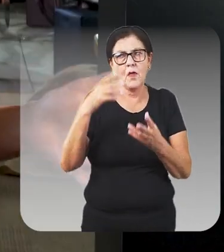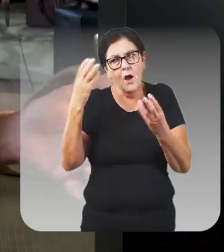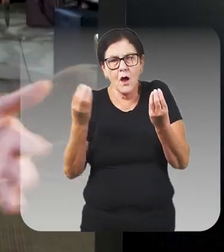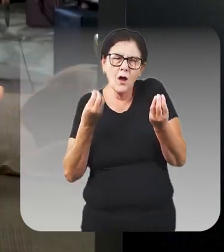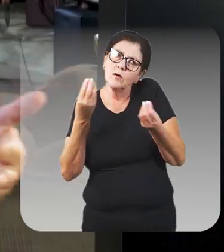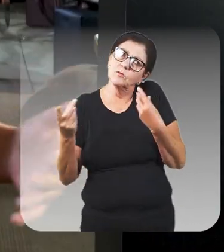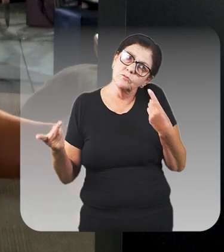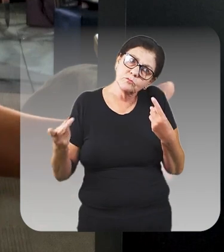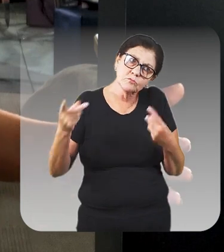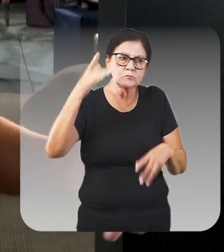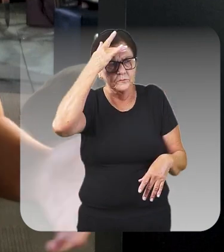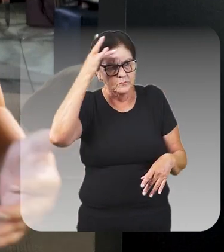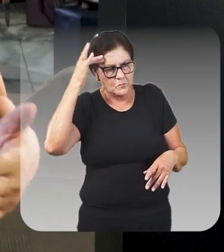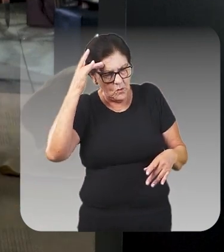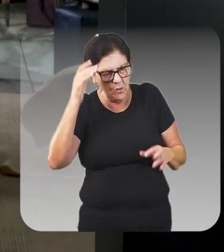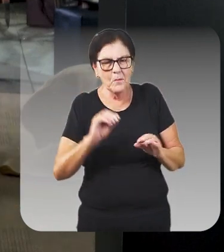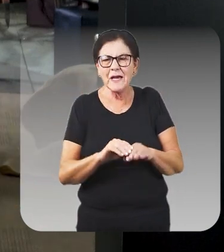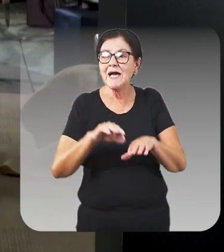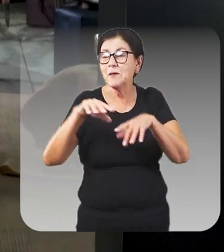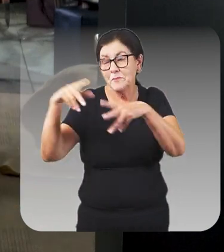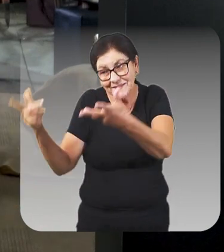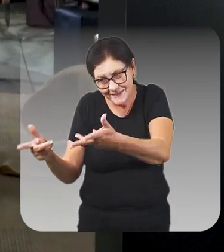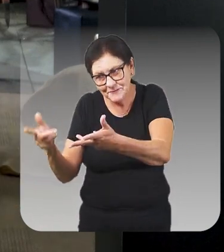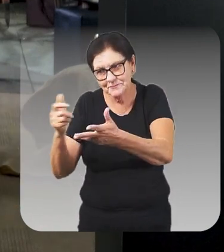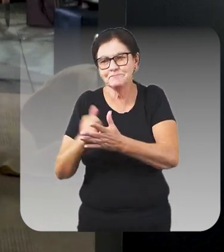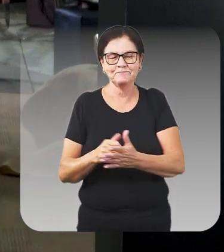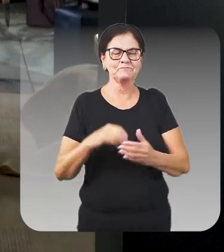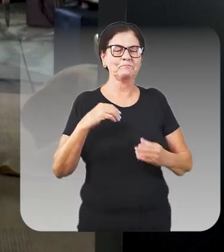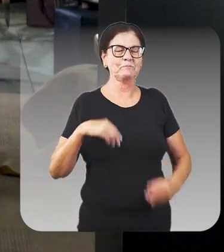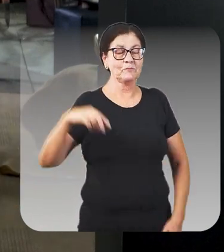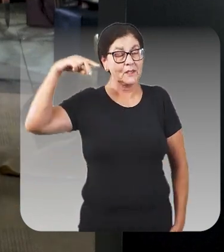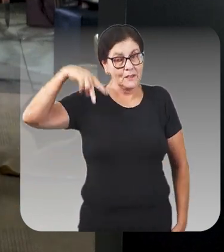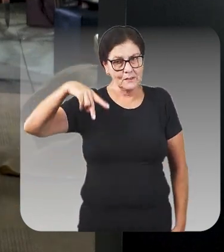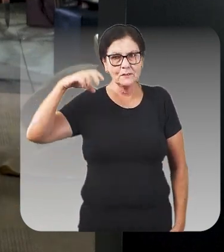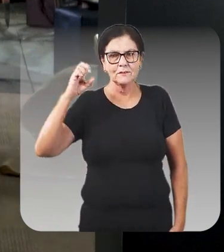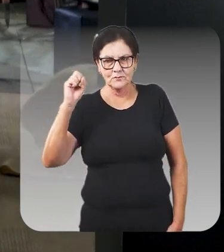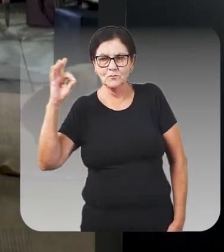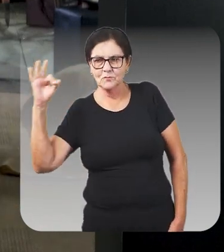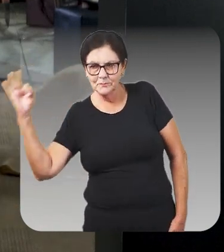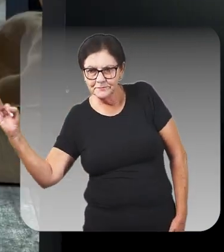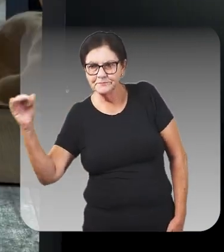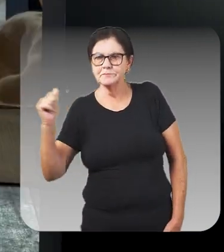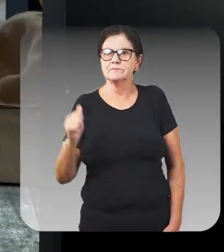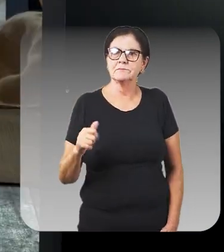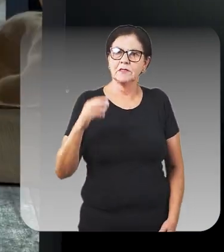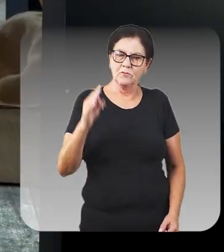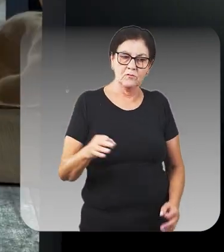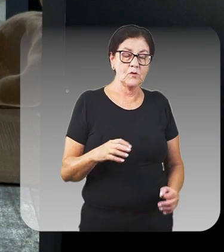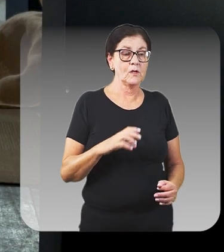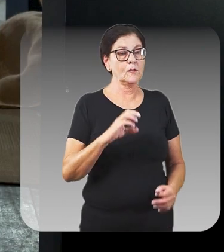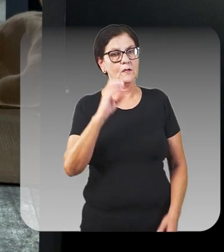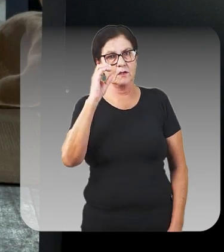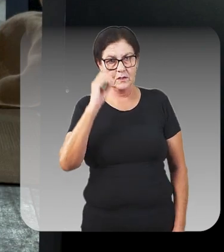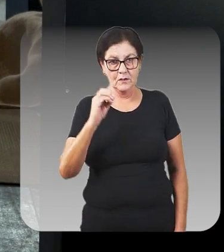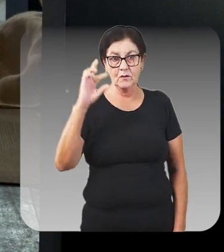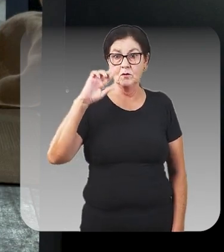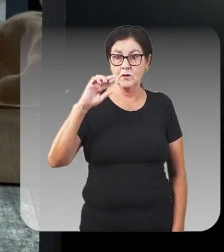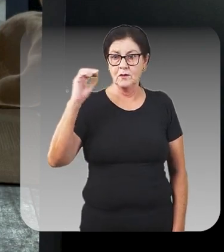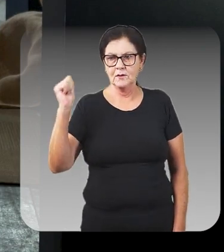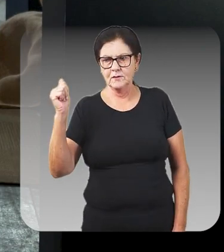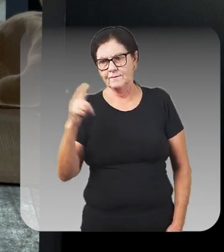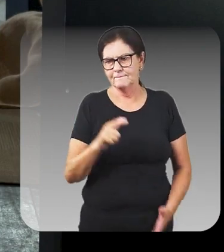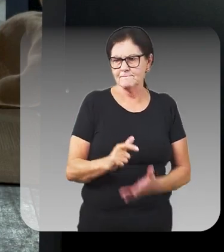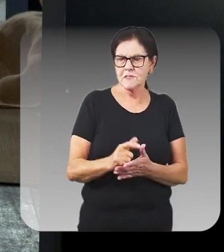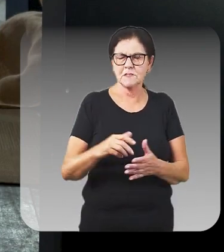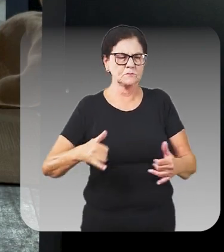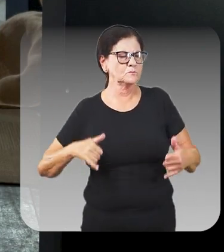privadas, alguns lemenses também participaram de uma homenagem ao Newton Prado. Então foi organizado